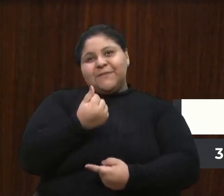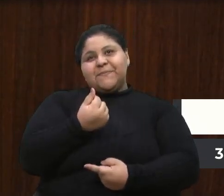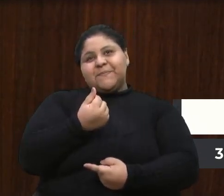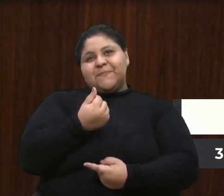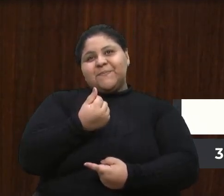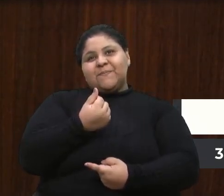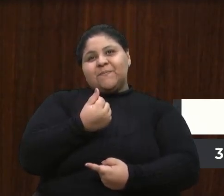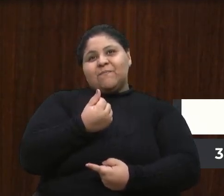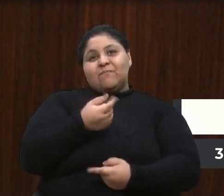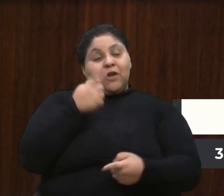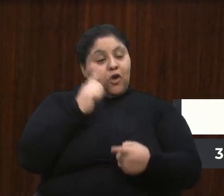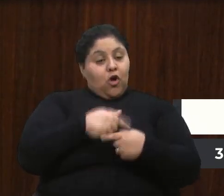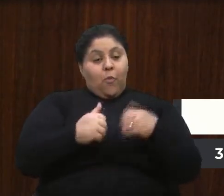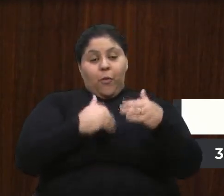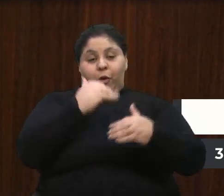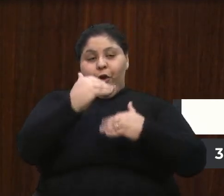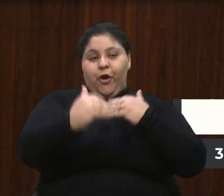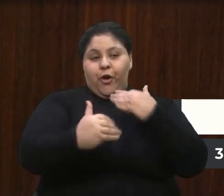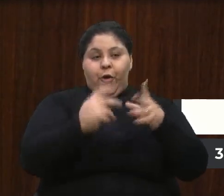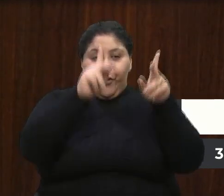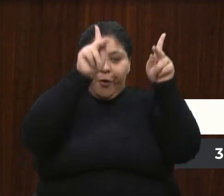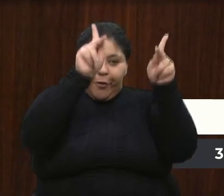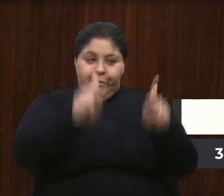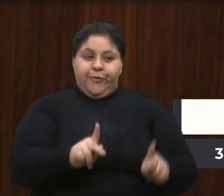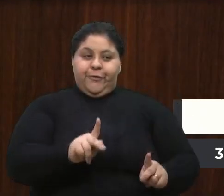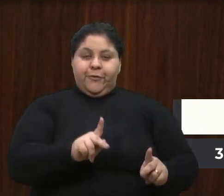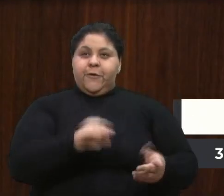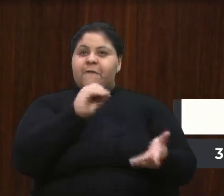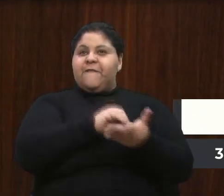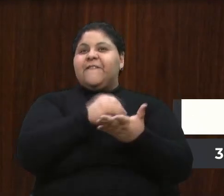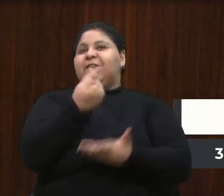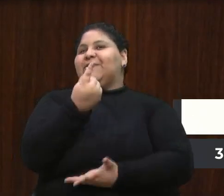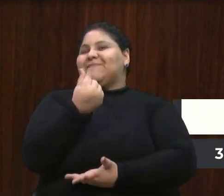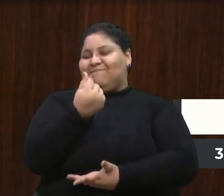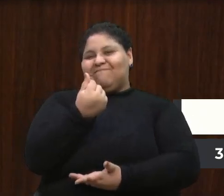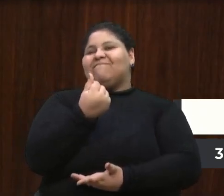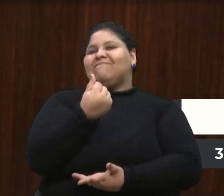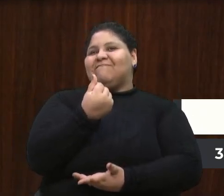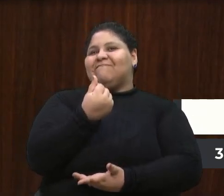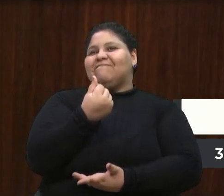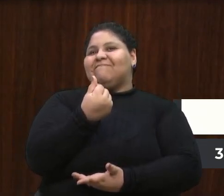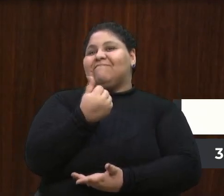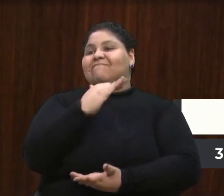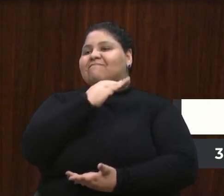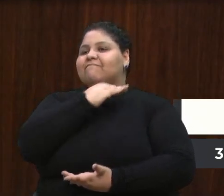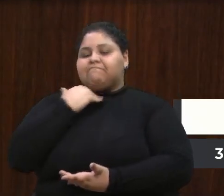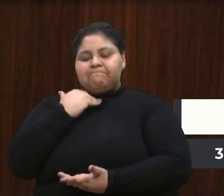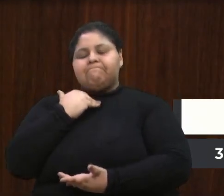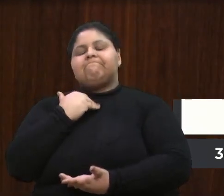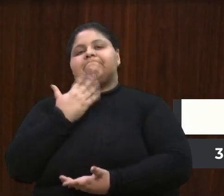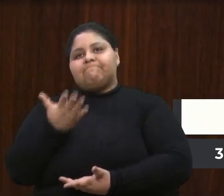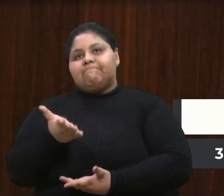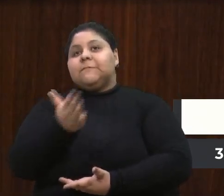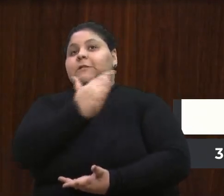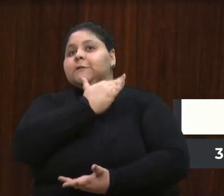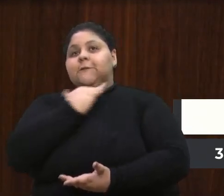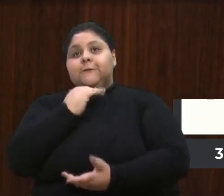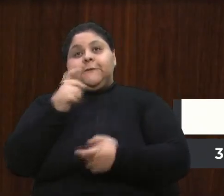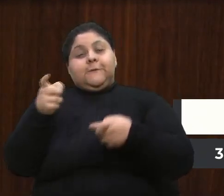Porque quando as pessoas que realizam o aborto não têm dinheiro, elas morrem. Morrem nas